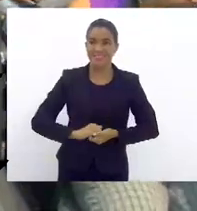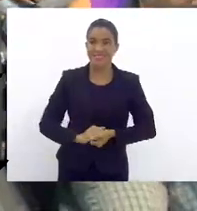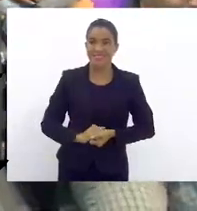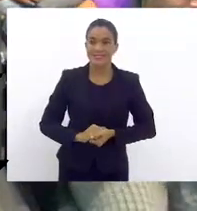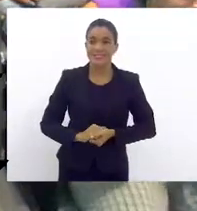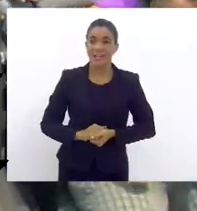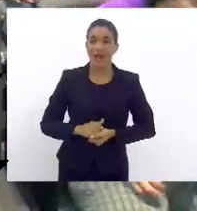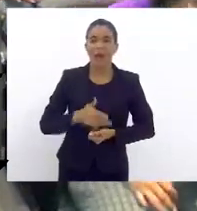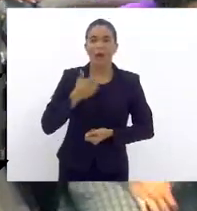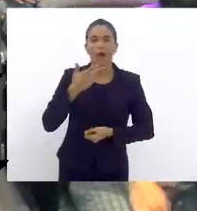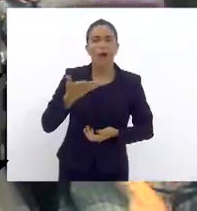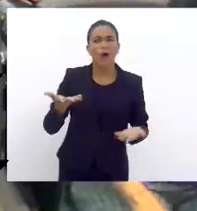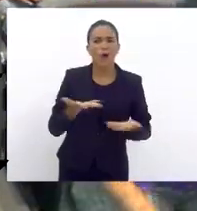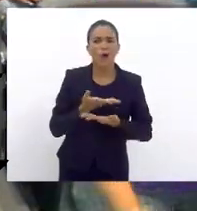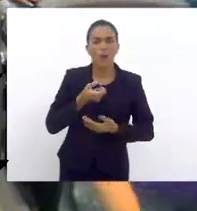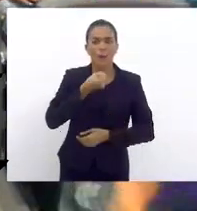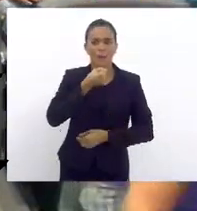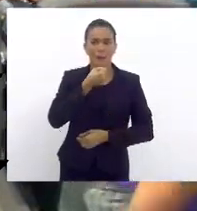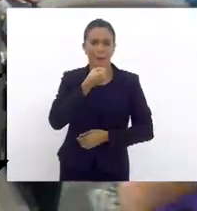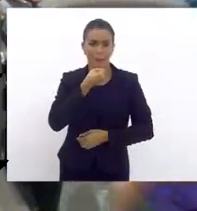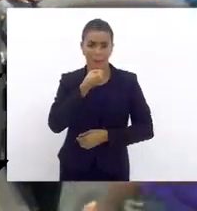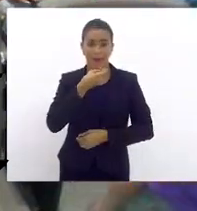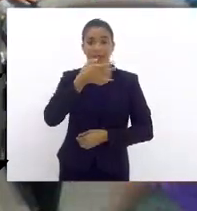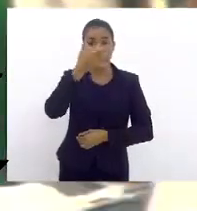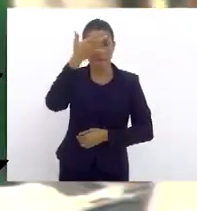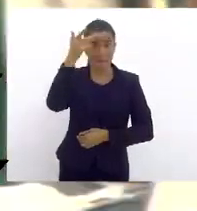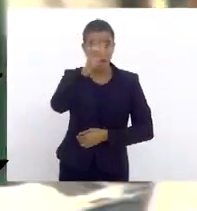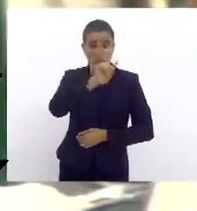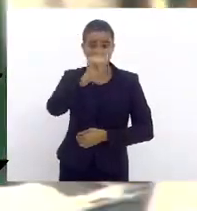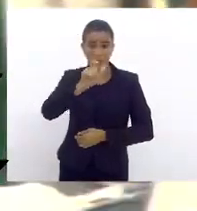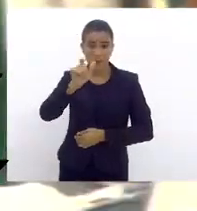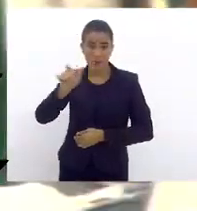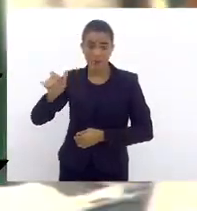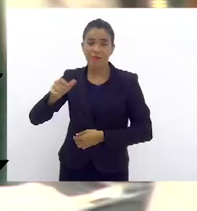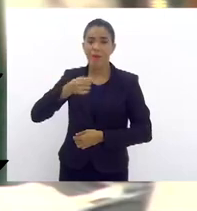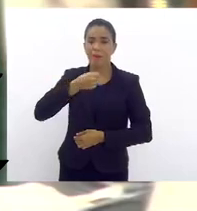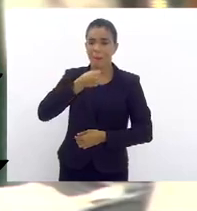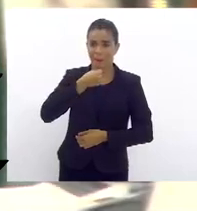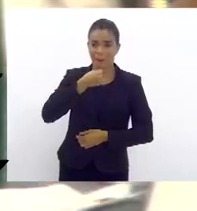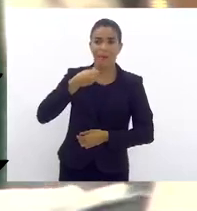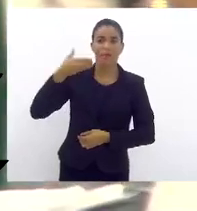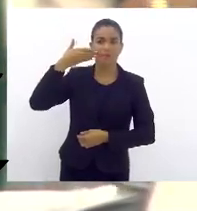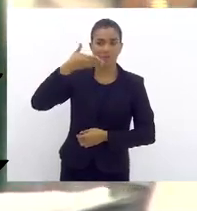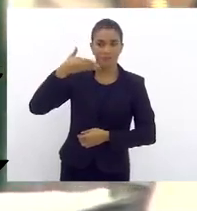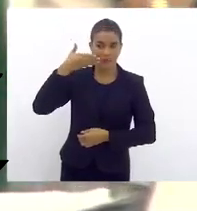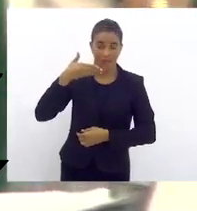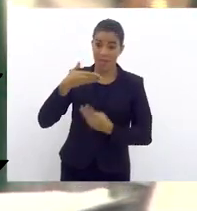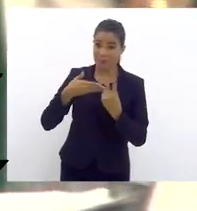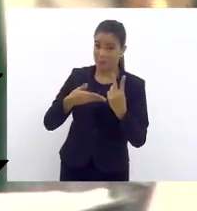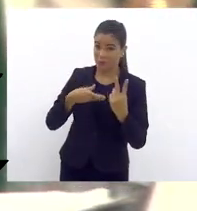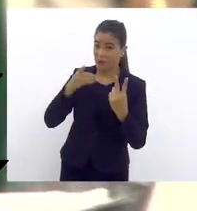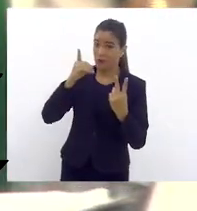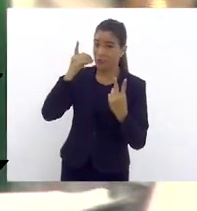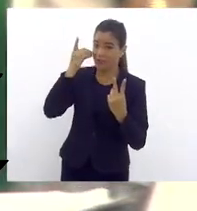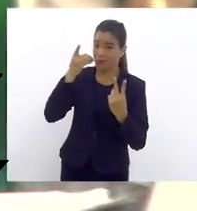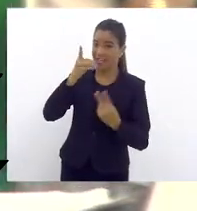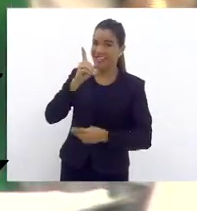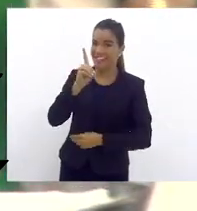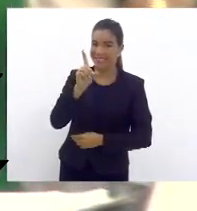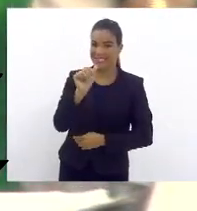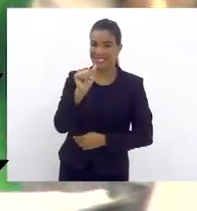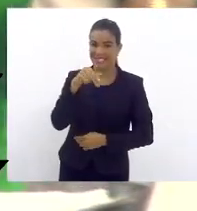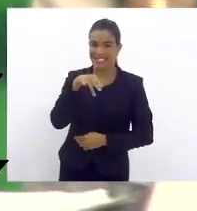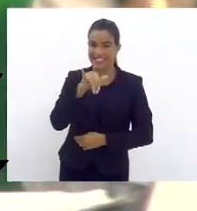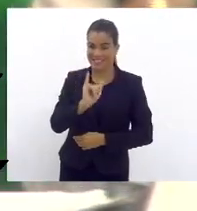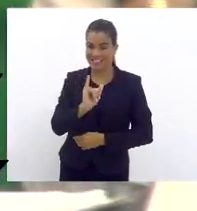e vou anunciar aqui a lista de oradores né passar para as duas deputadas para as duas danes e passar depois